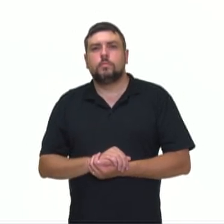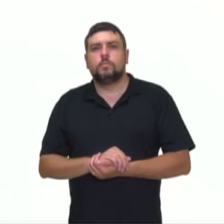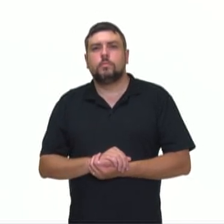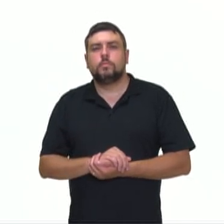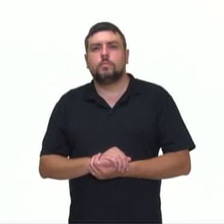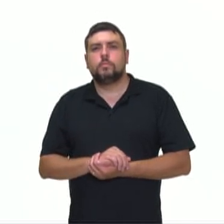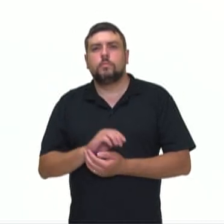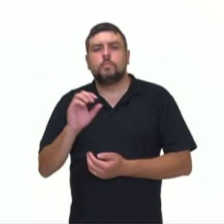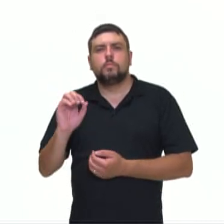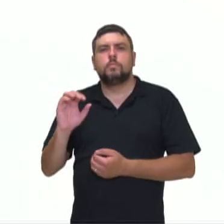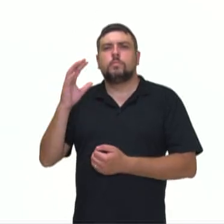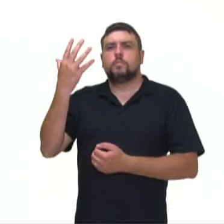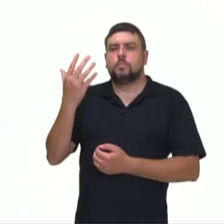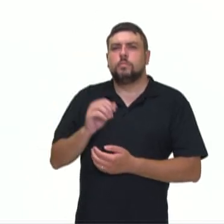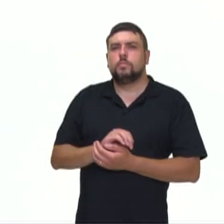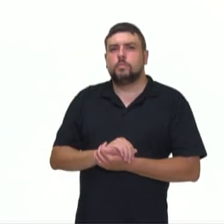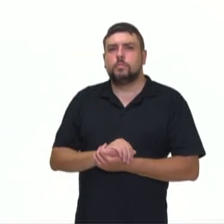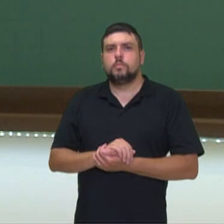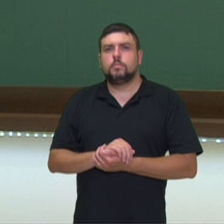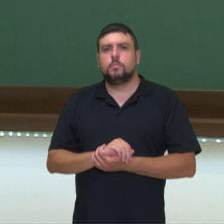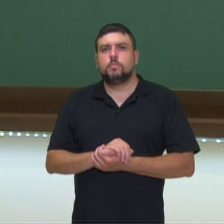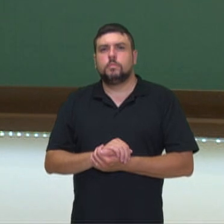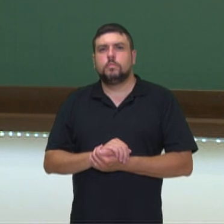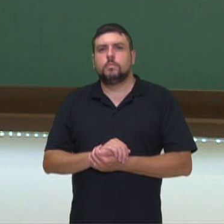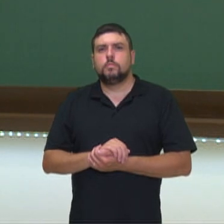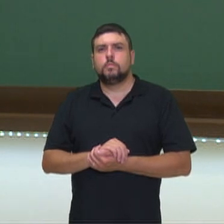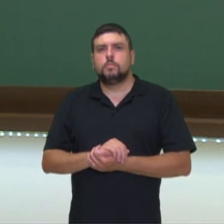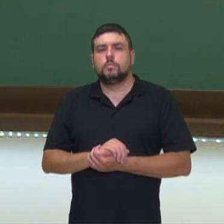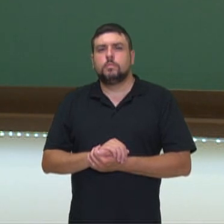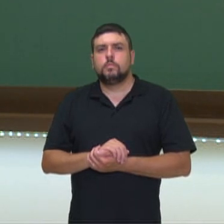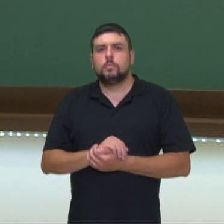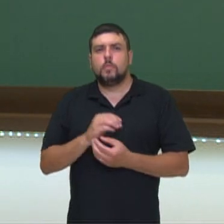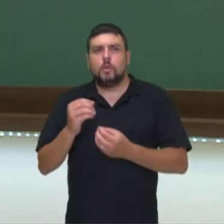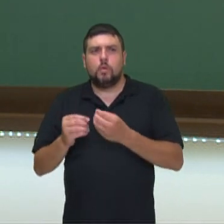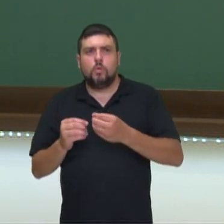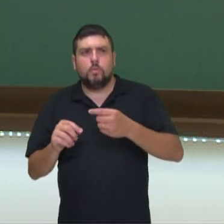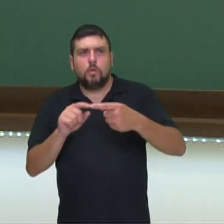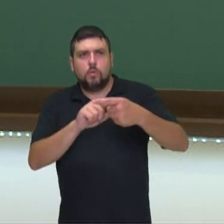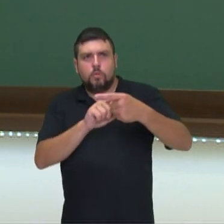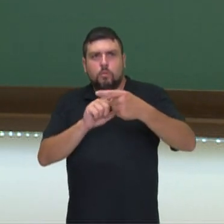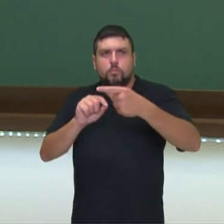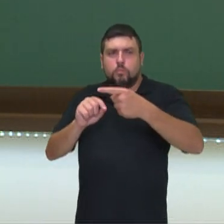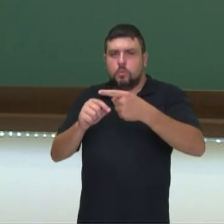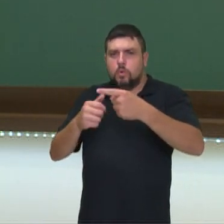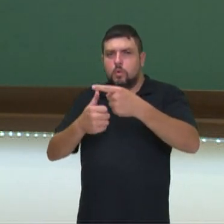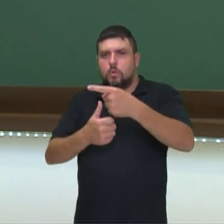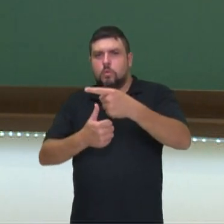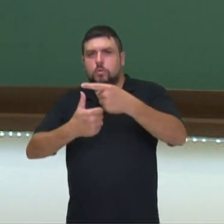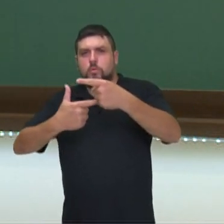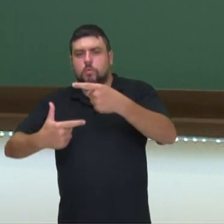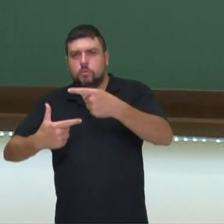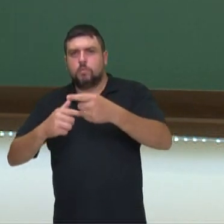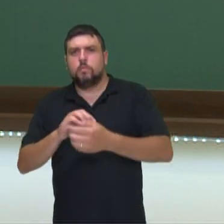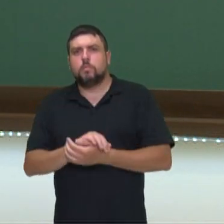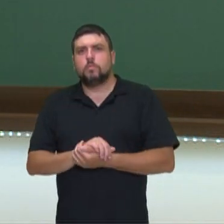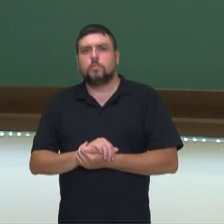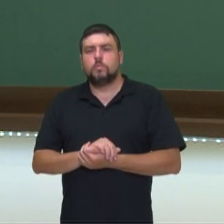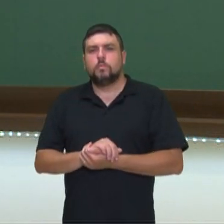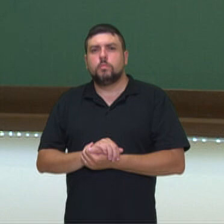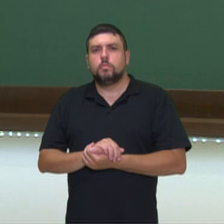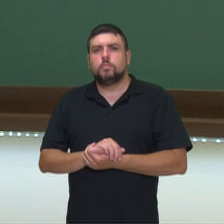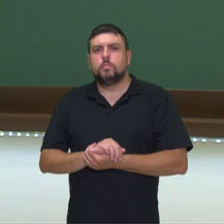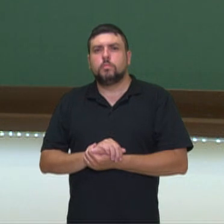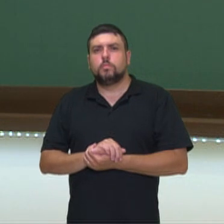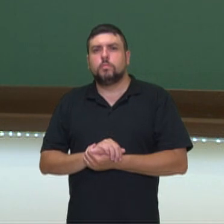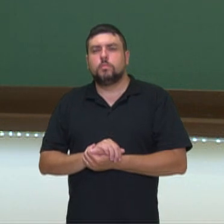que acontece agora? O meu denominador vai ser 12. Eu preciso achar um numerador. Como é que eu acho o numerador? 2